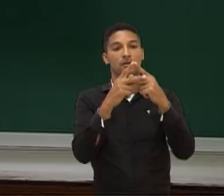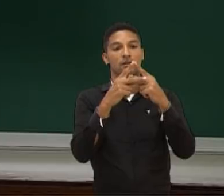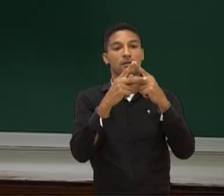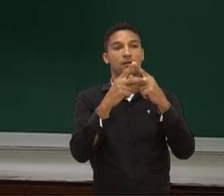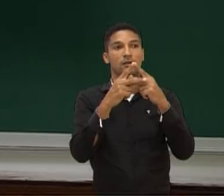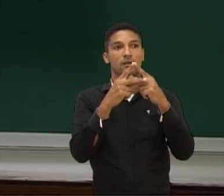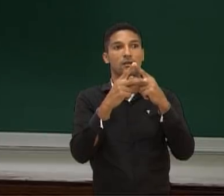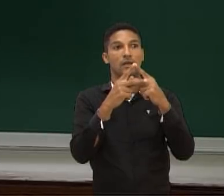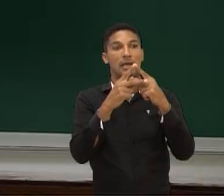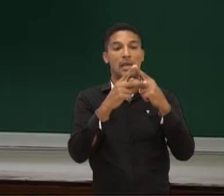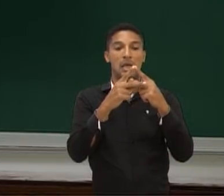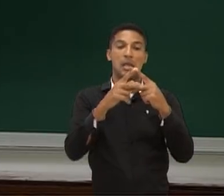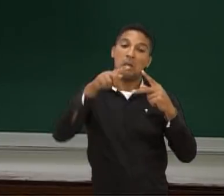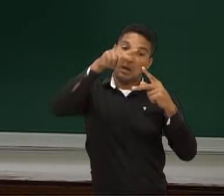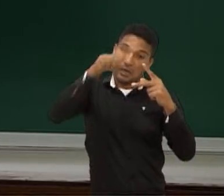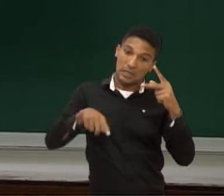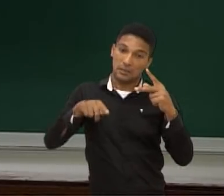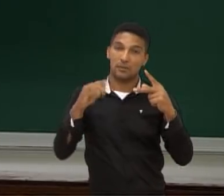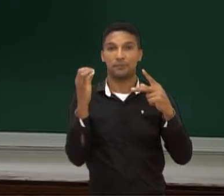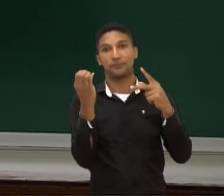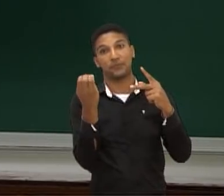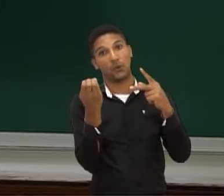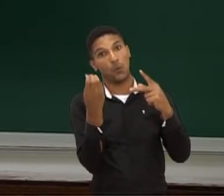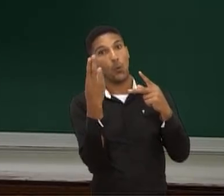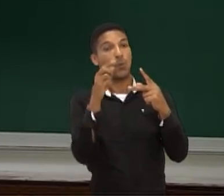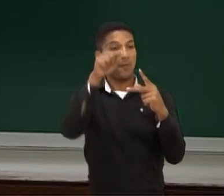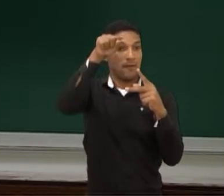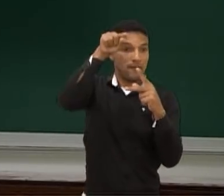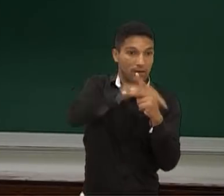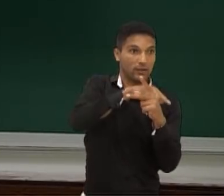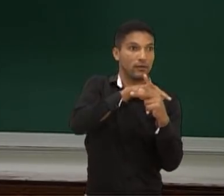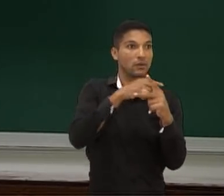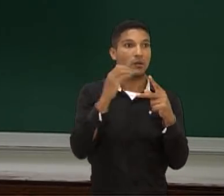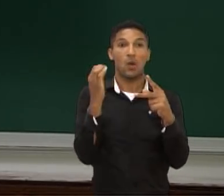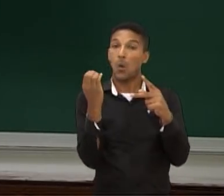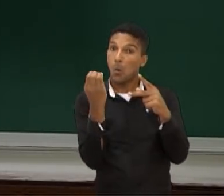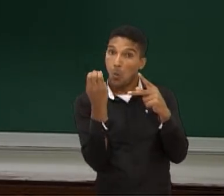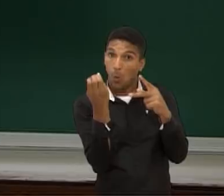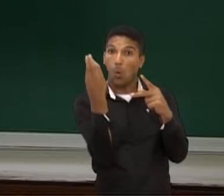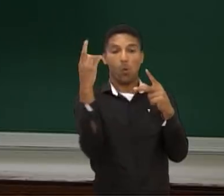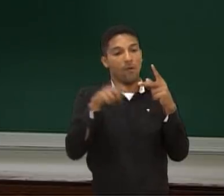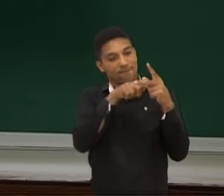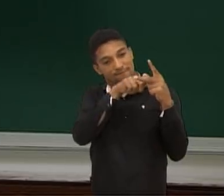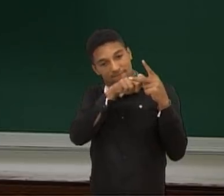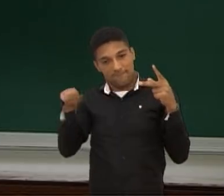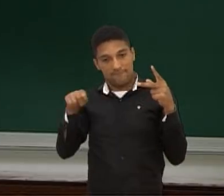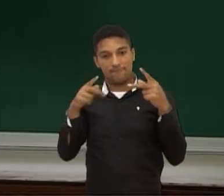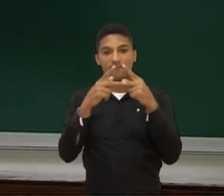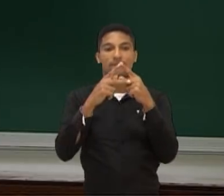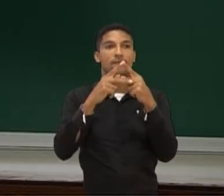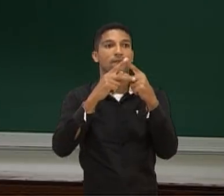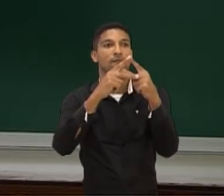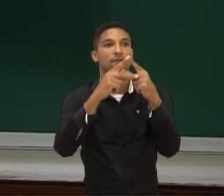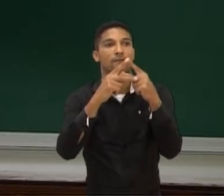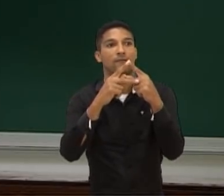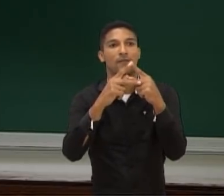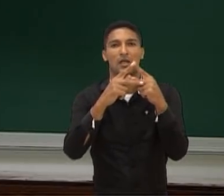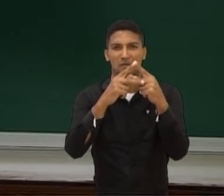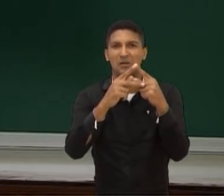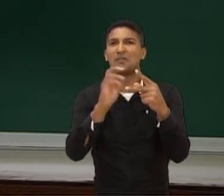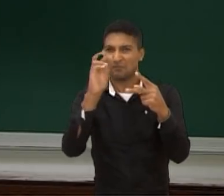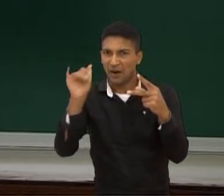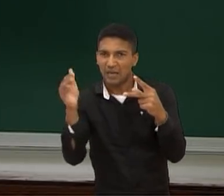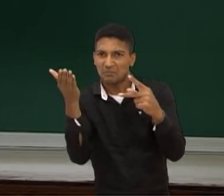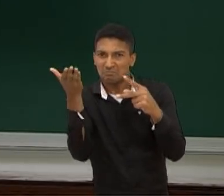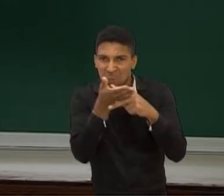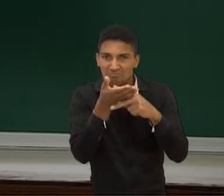outro lado, ou nesse lado aqui de baixo do triângulo, conforme está na figura aqui, nesse triângulo preto, perceba que eu não vou dividir